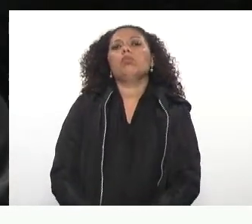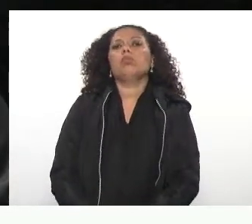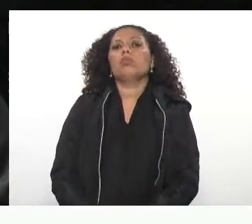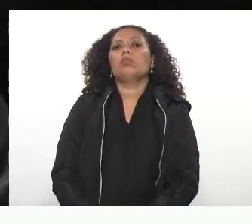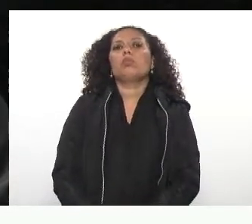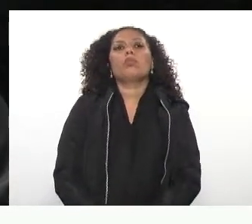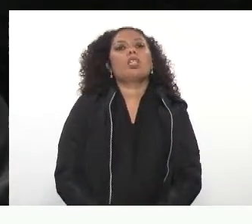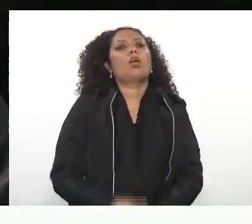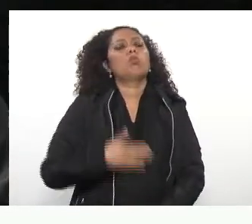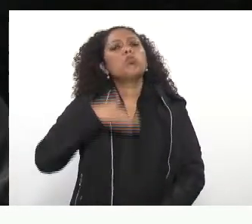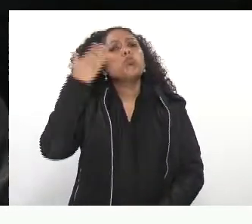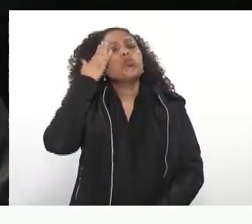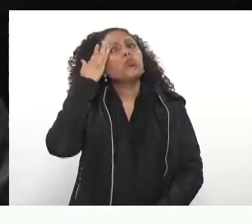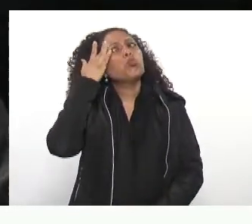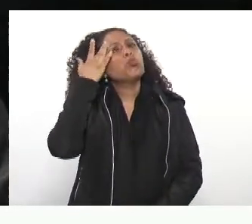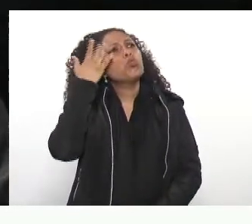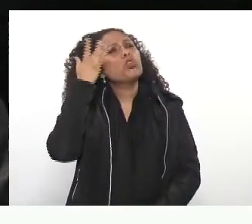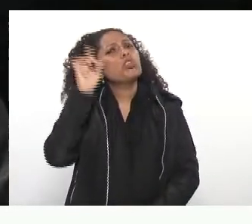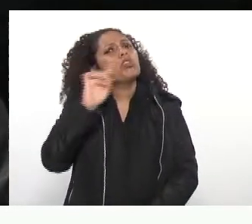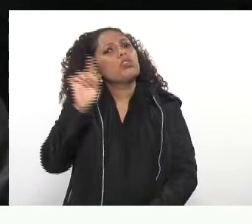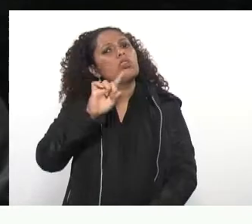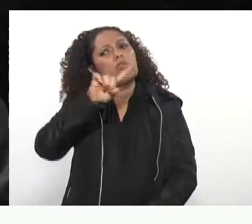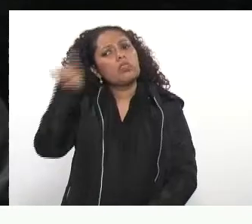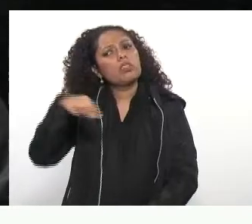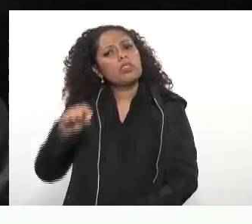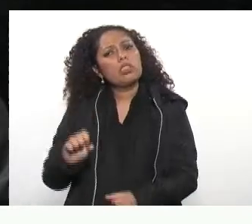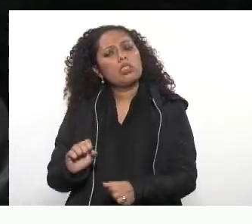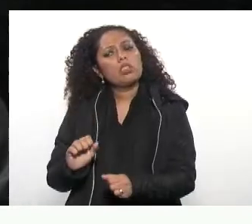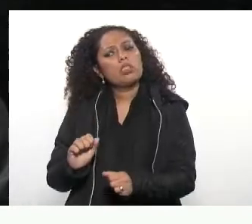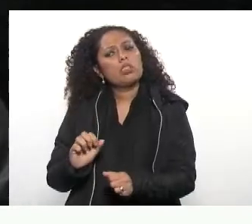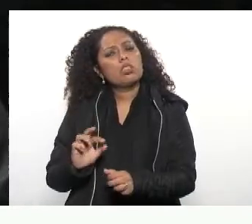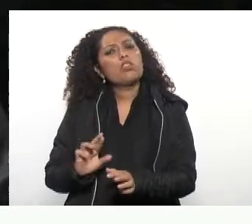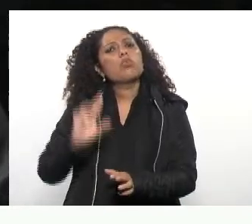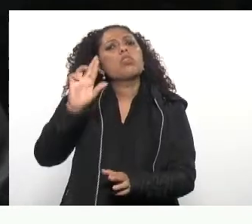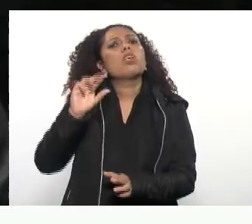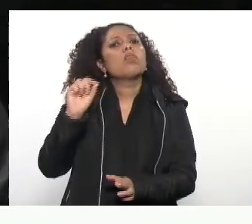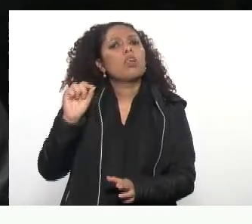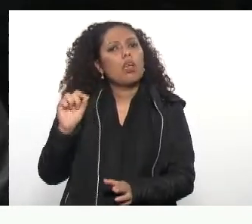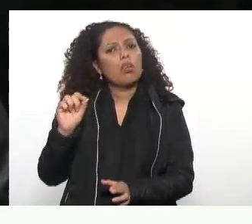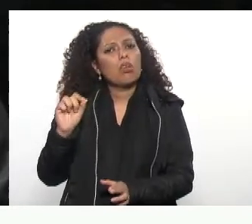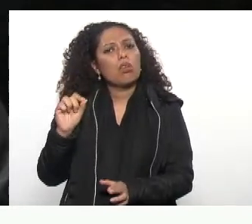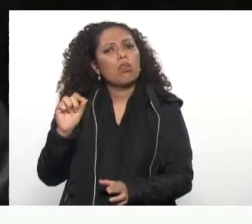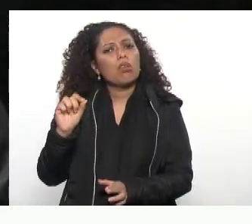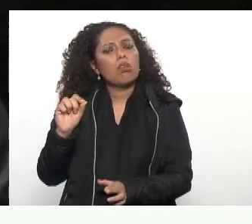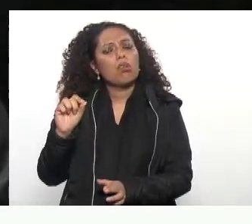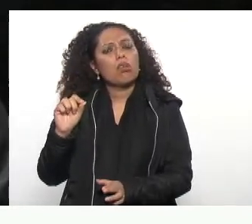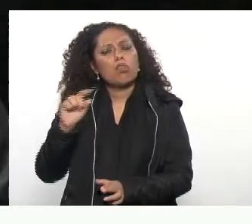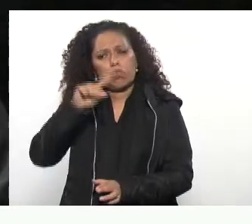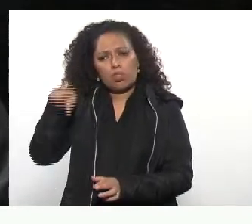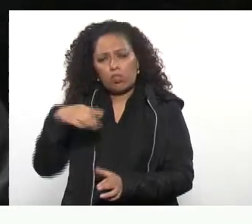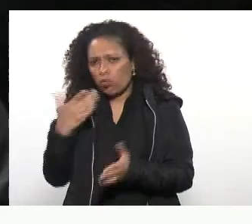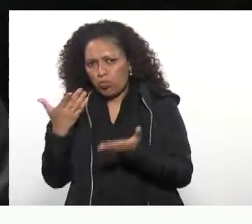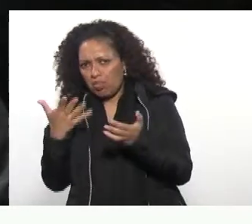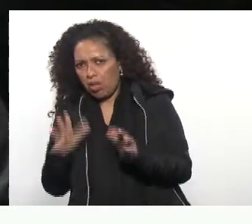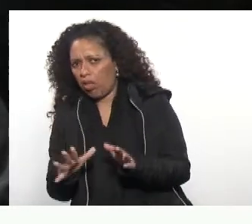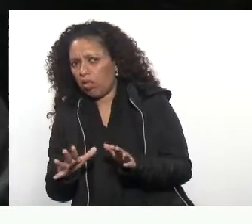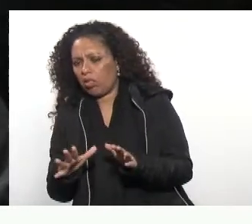Eu não entendi bem. Se vocês vão ter iniciativa, a Genersa tem que ter iniciativa, vocês não têm interesse em